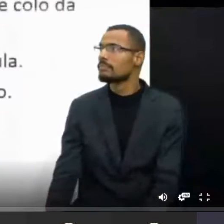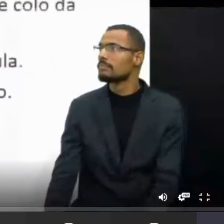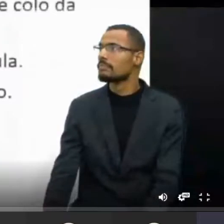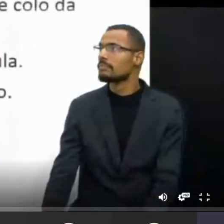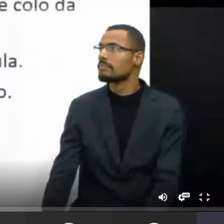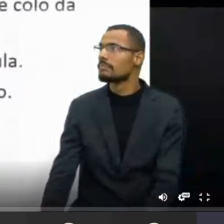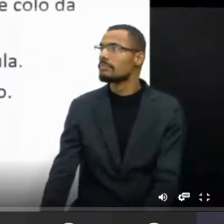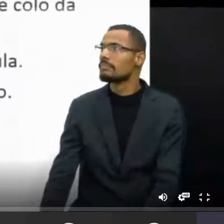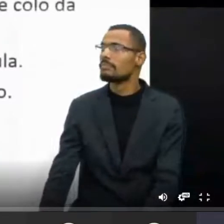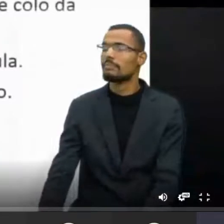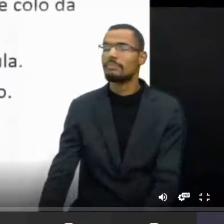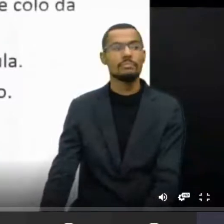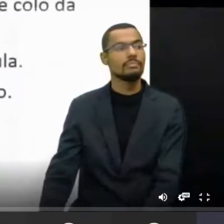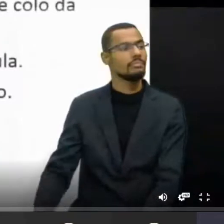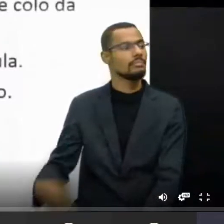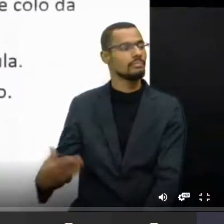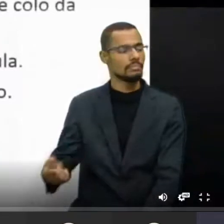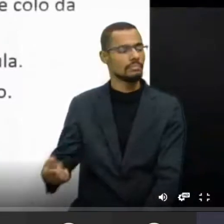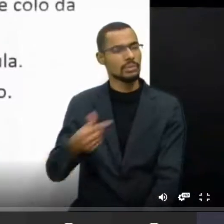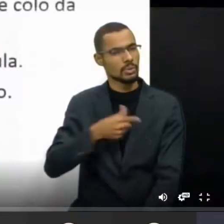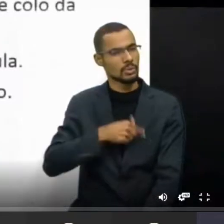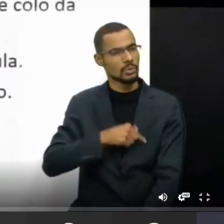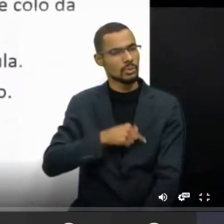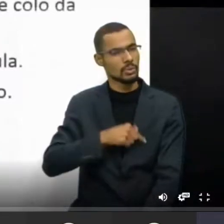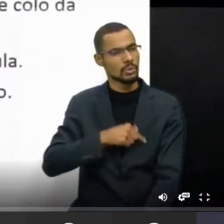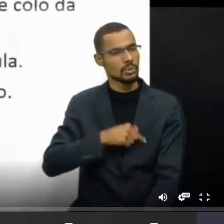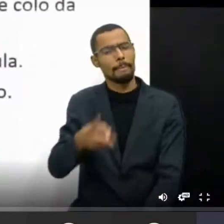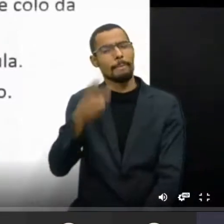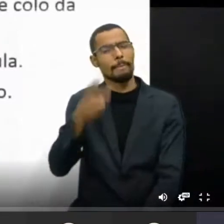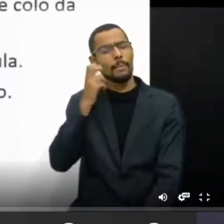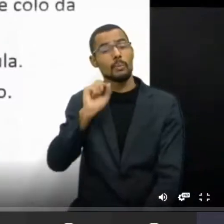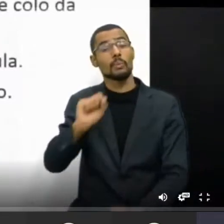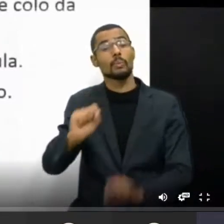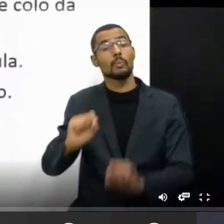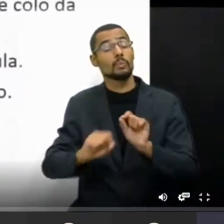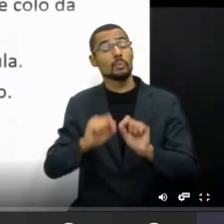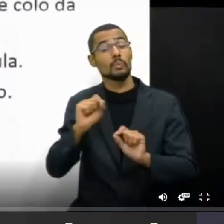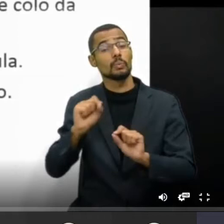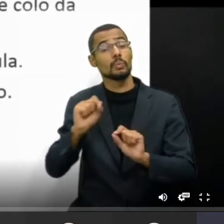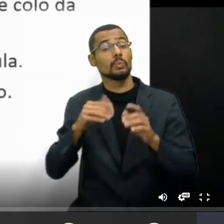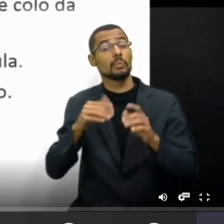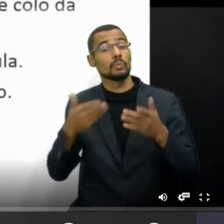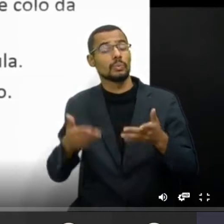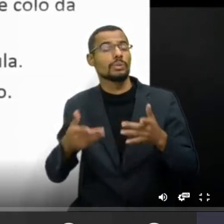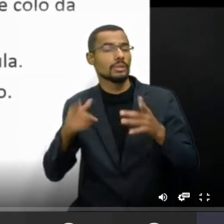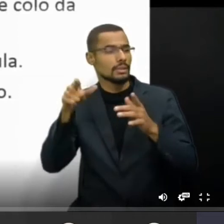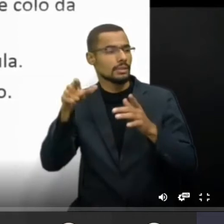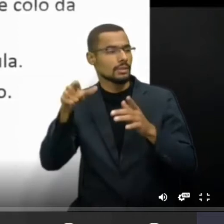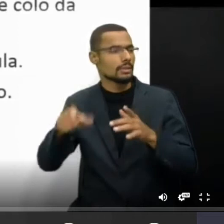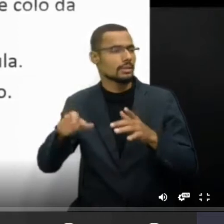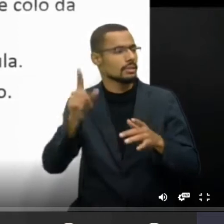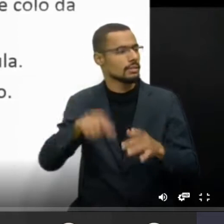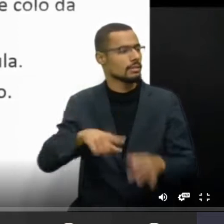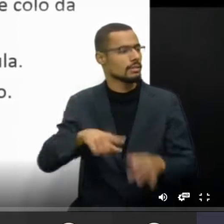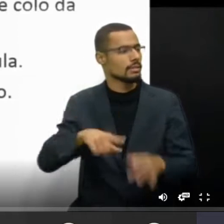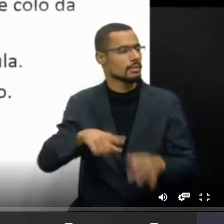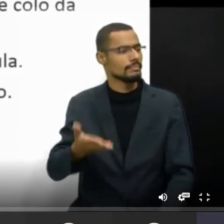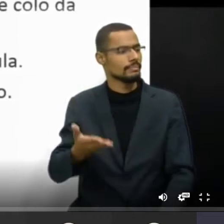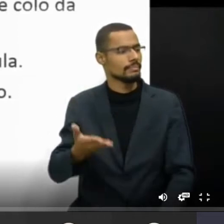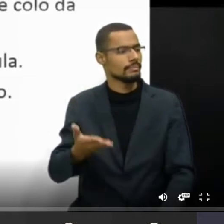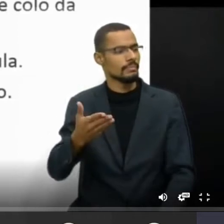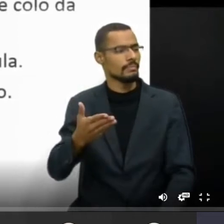lâmina de estômago, nós vamos ver, então, a região, o nosso corte, né? Nós